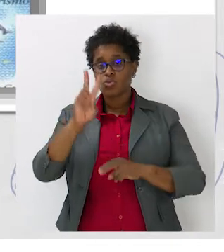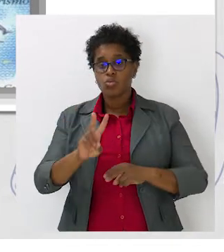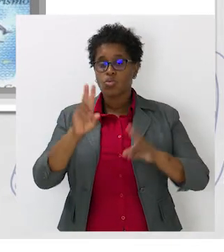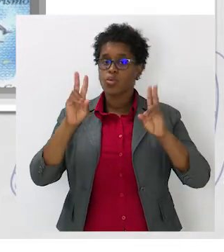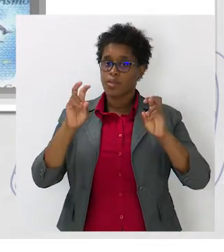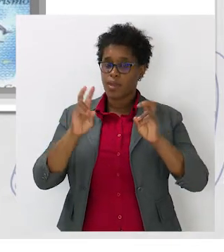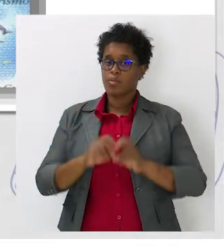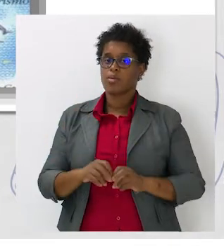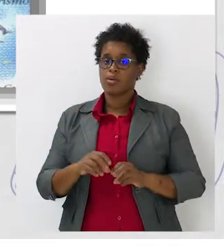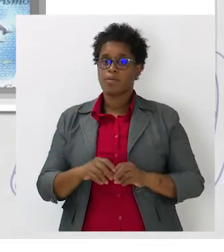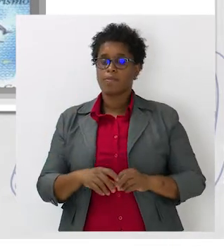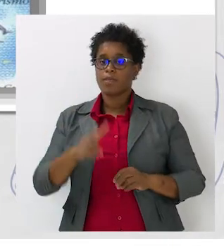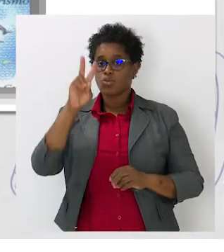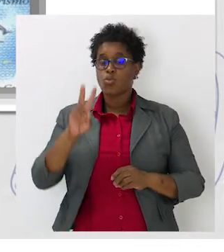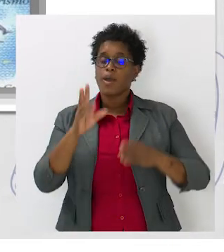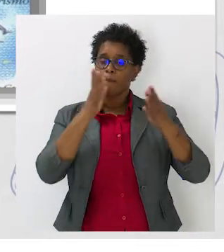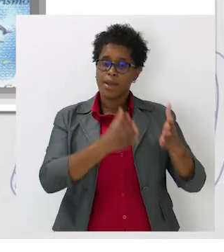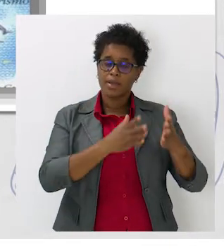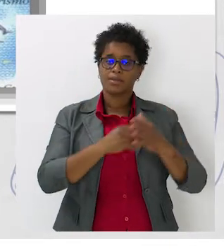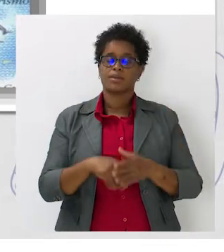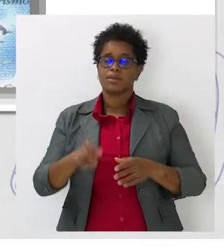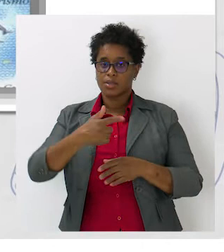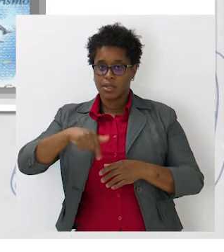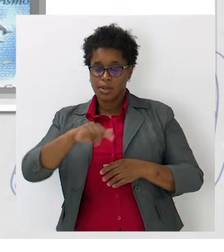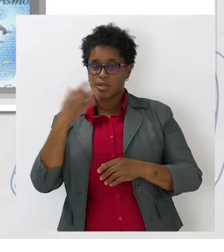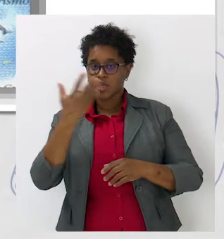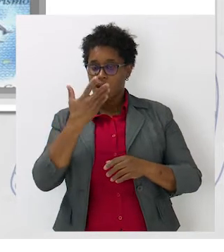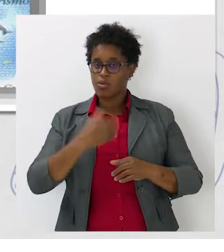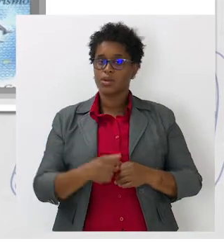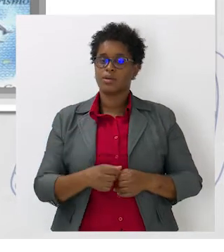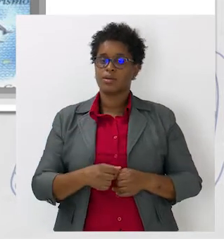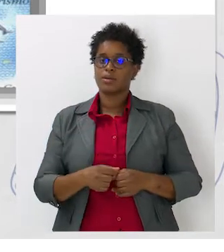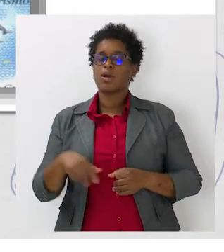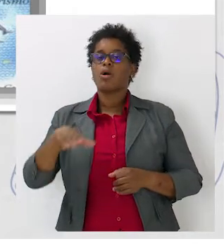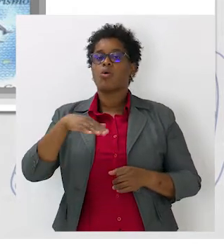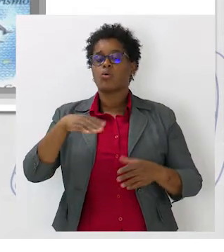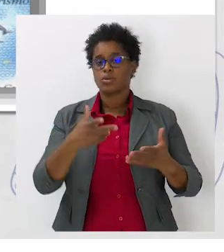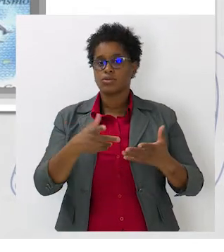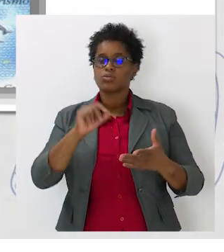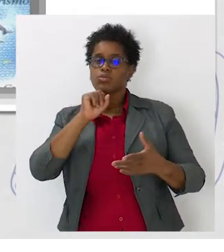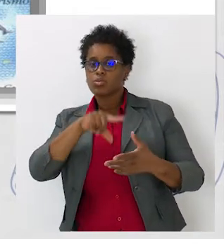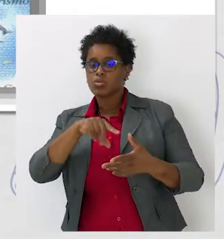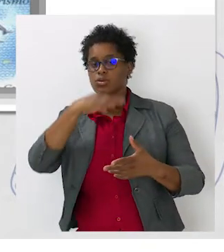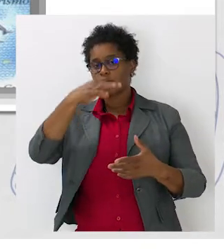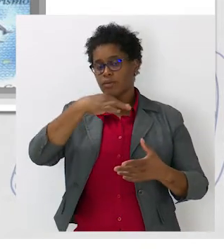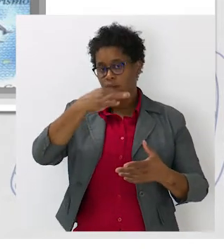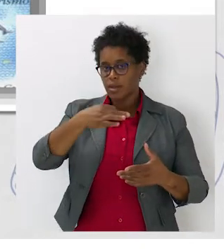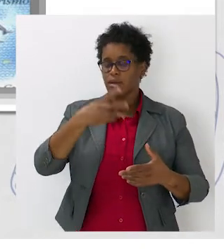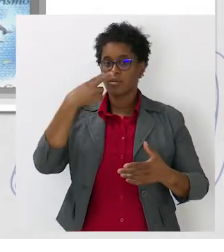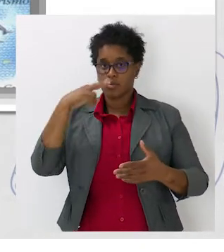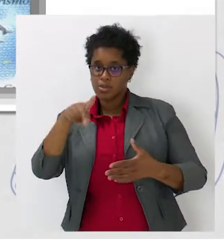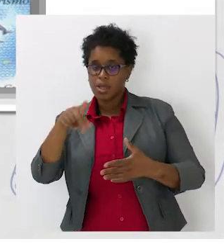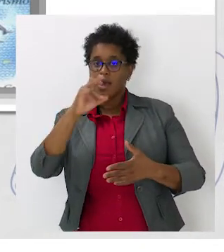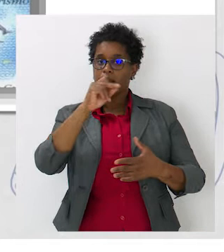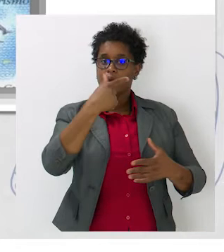tema ou numa segunda parte da nossa aula, onde poderemos